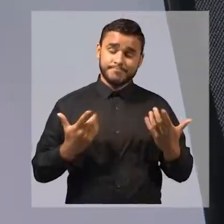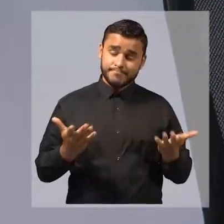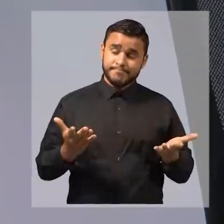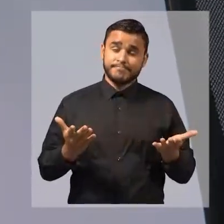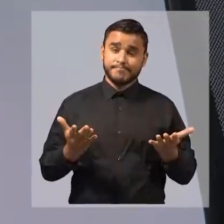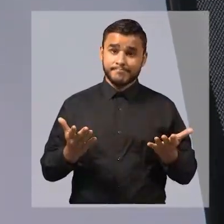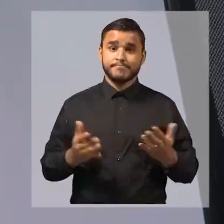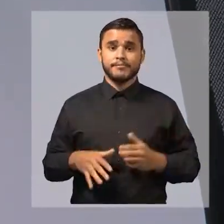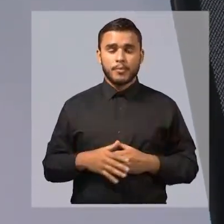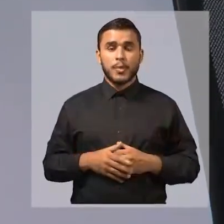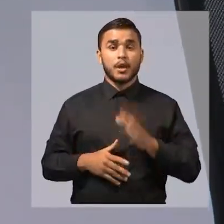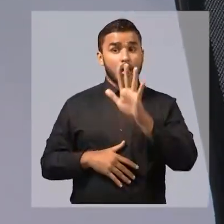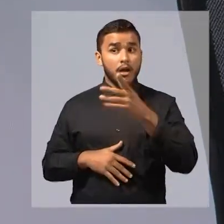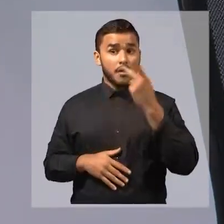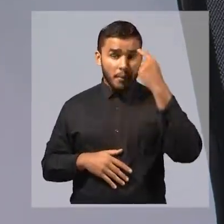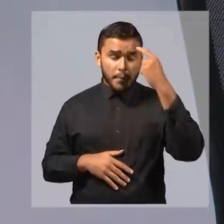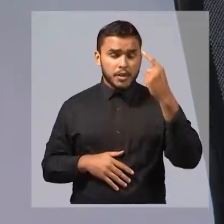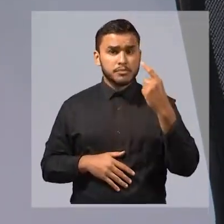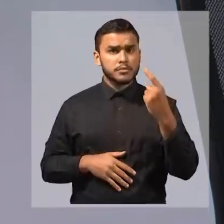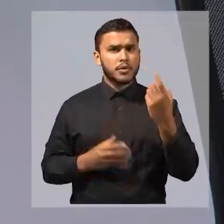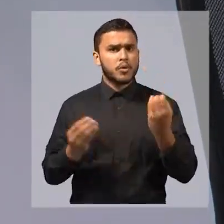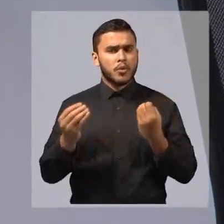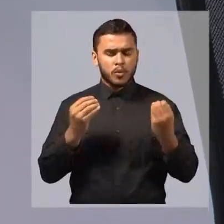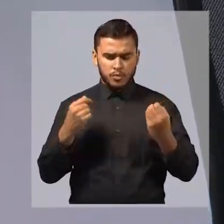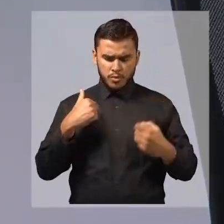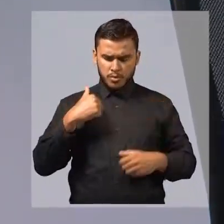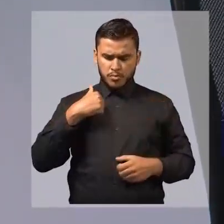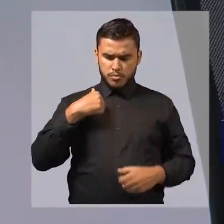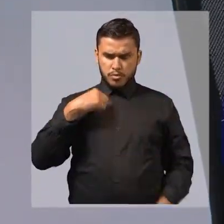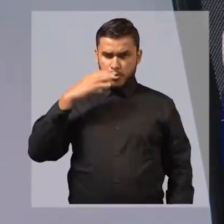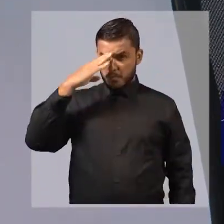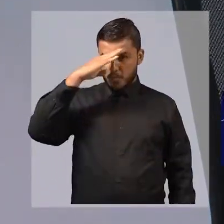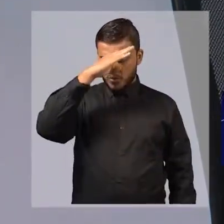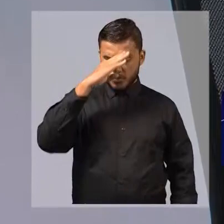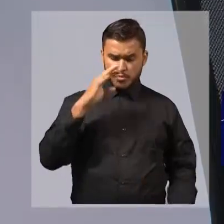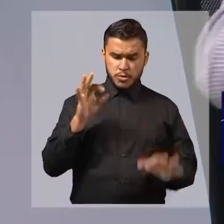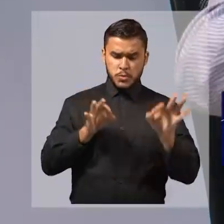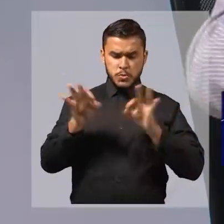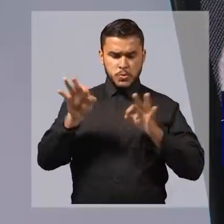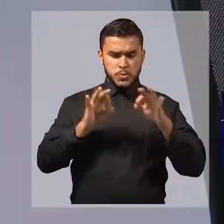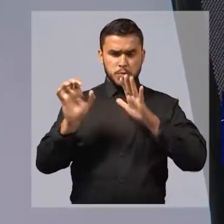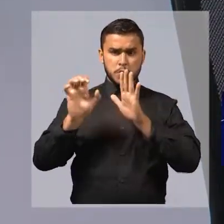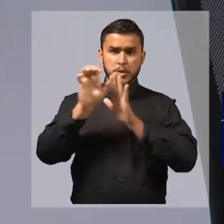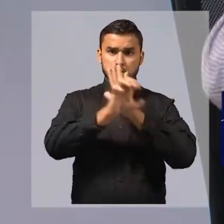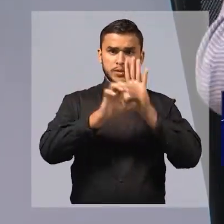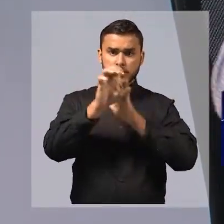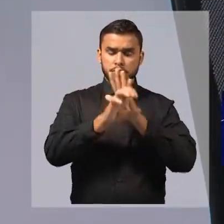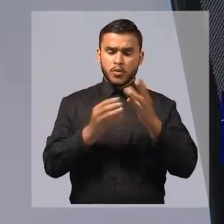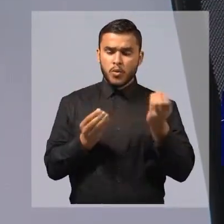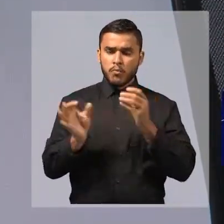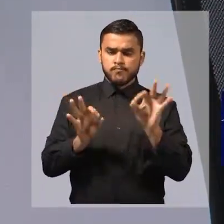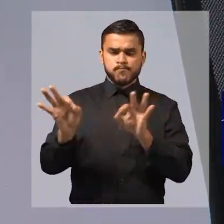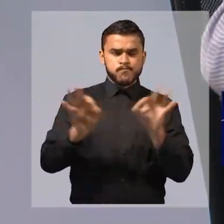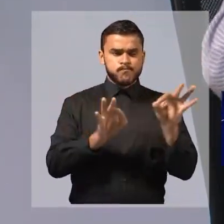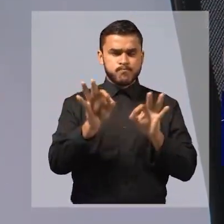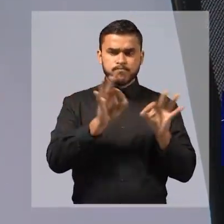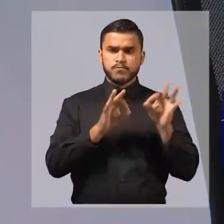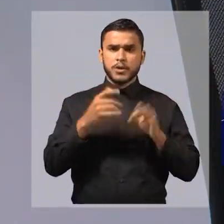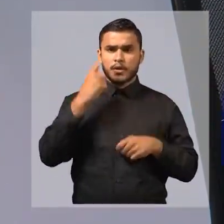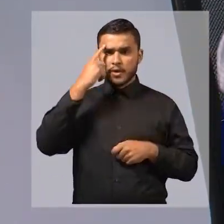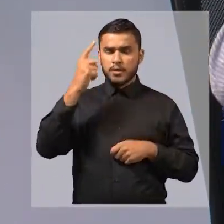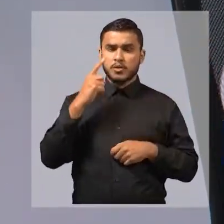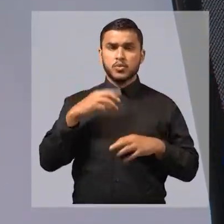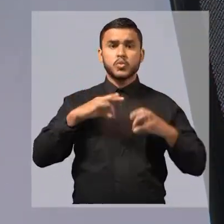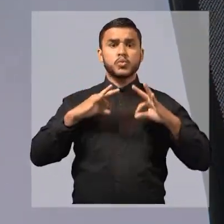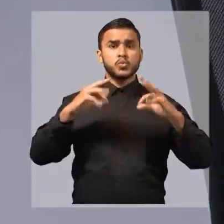tem um plano que sai do executivo de uma matriz e ela se daria para os cargos executivos, né?